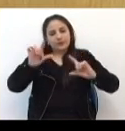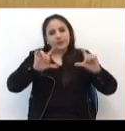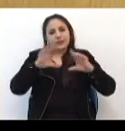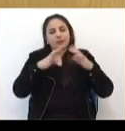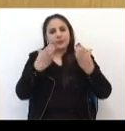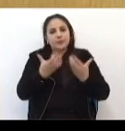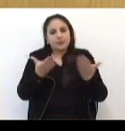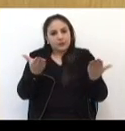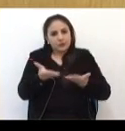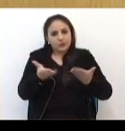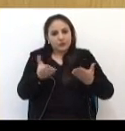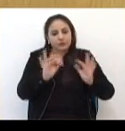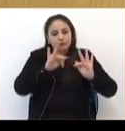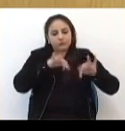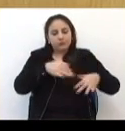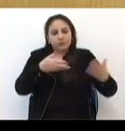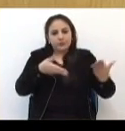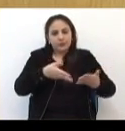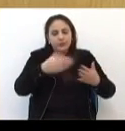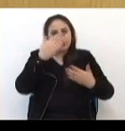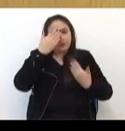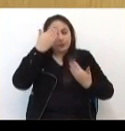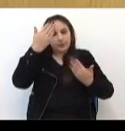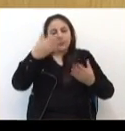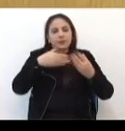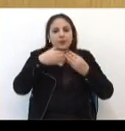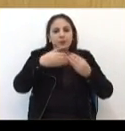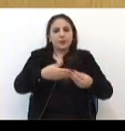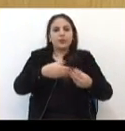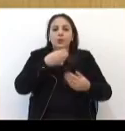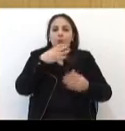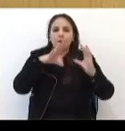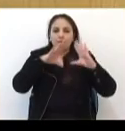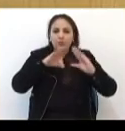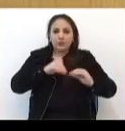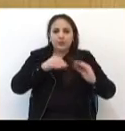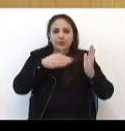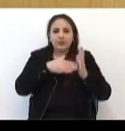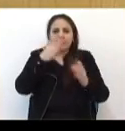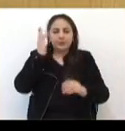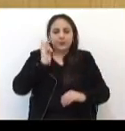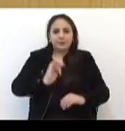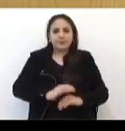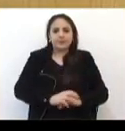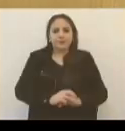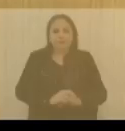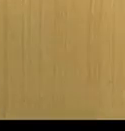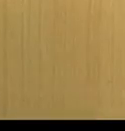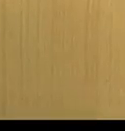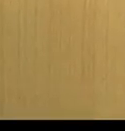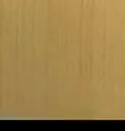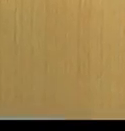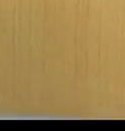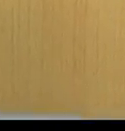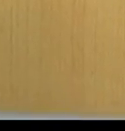E o Jornal da Câmara de hoje fica por aqui. Obrigada pela companhia, uma boa noite e até amanhã.